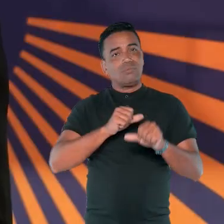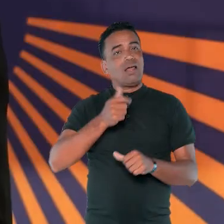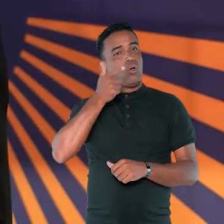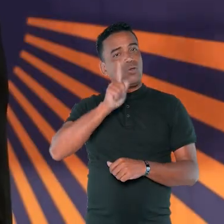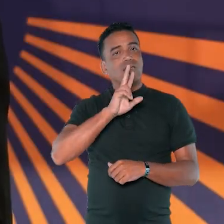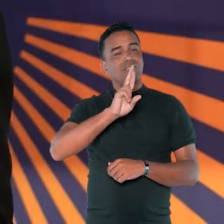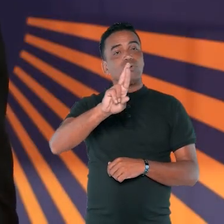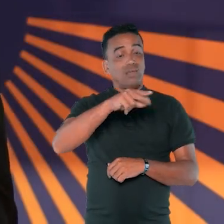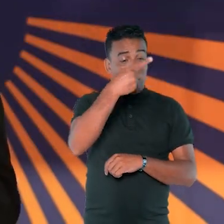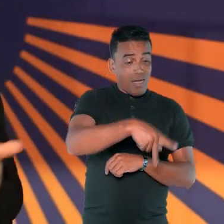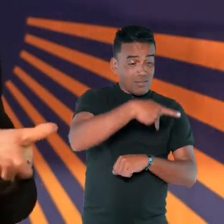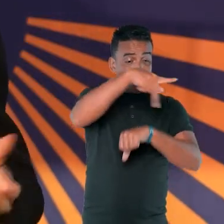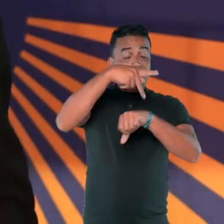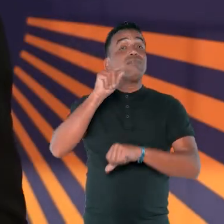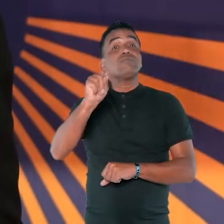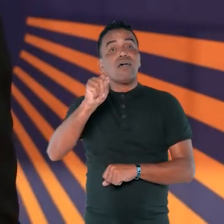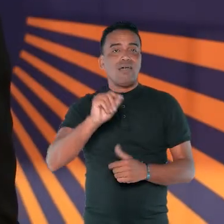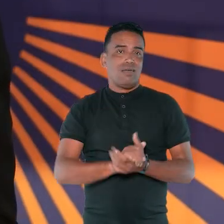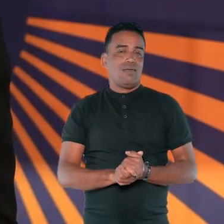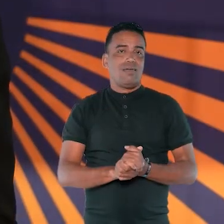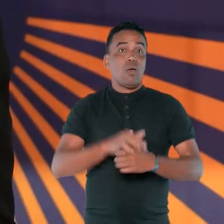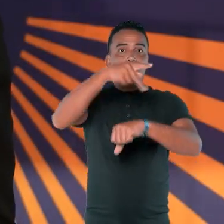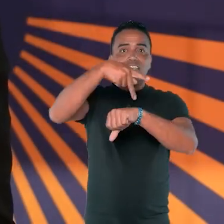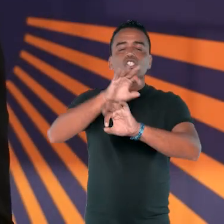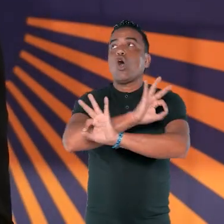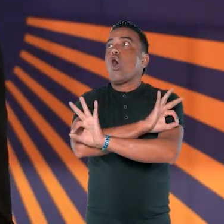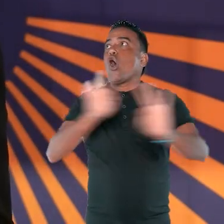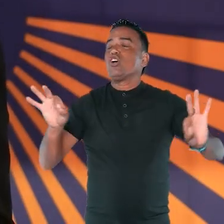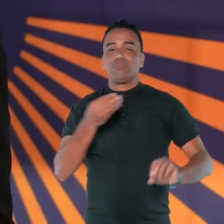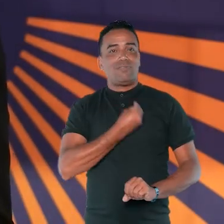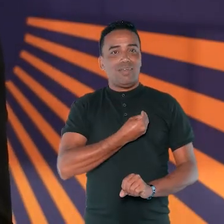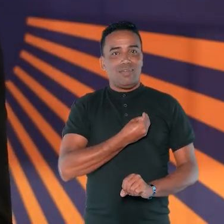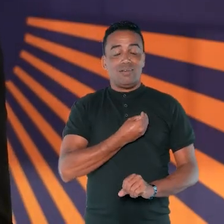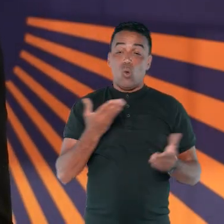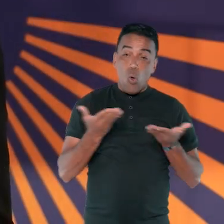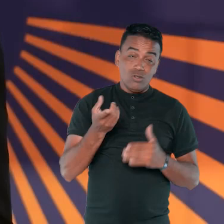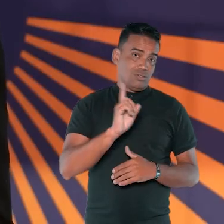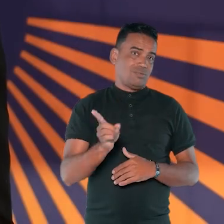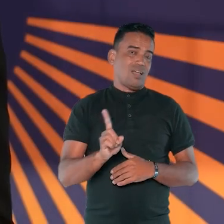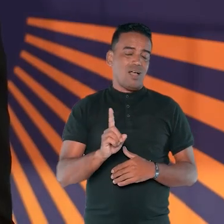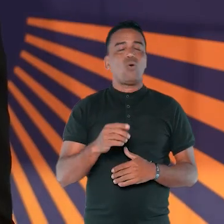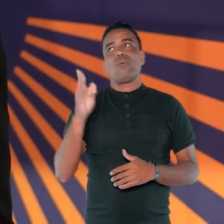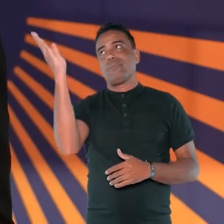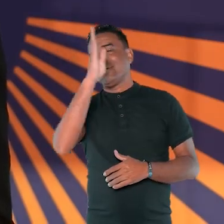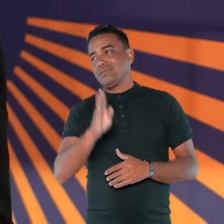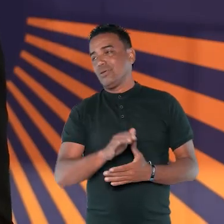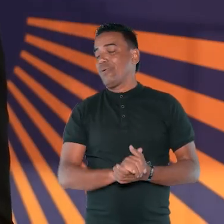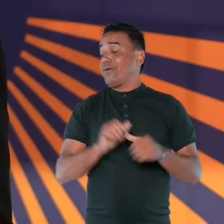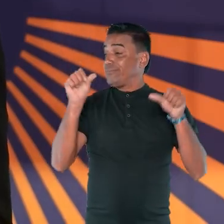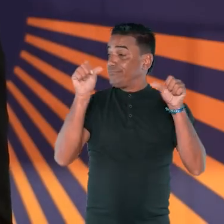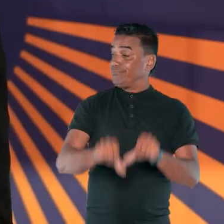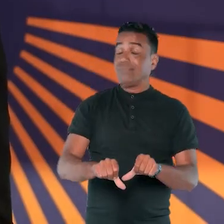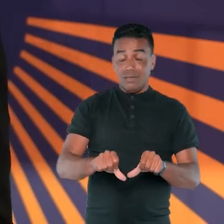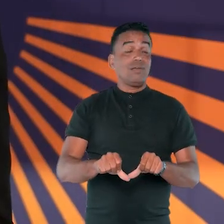país é este. Um país ótimo para se viver. Por enquanto, ele não é, ele é ingrato, ele não é uma mãe gentil,